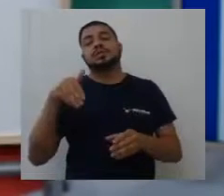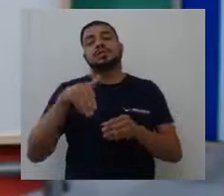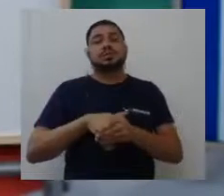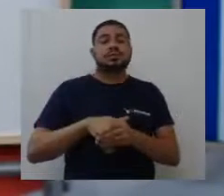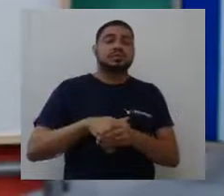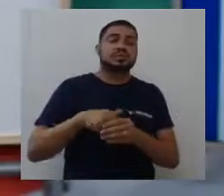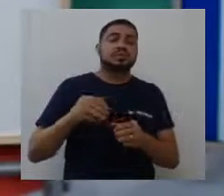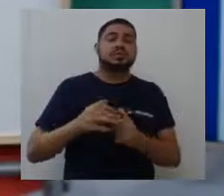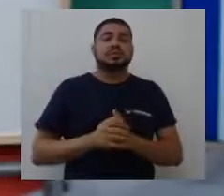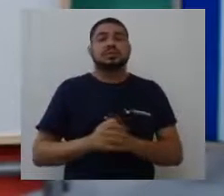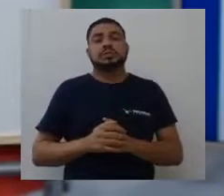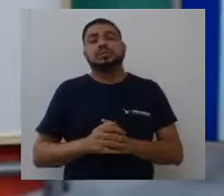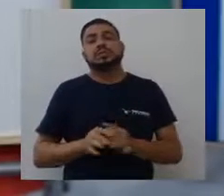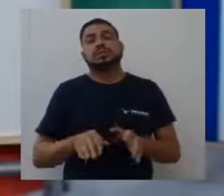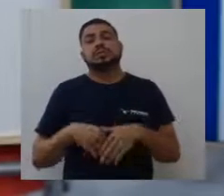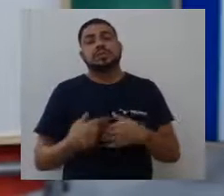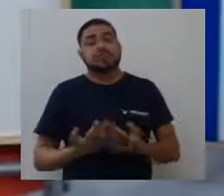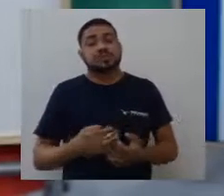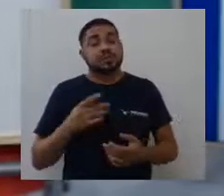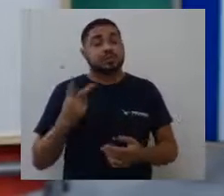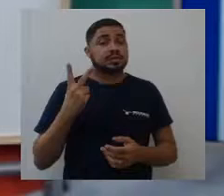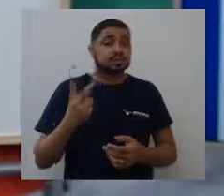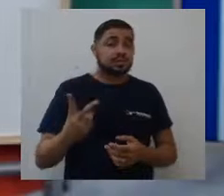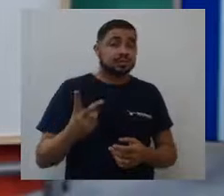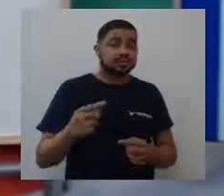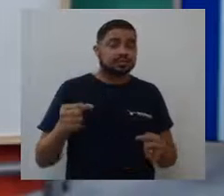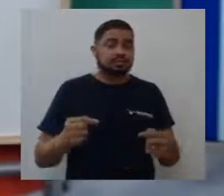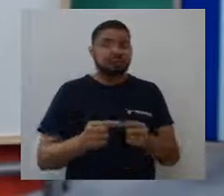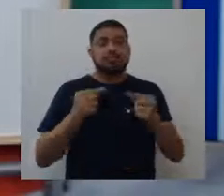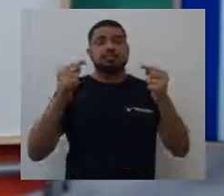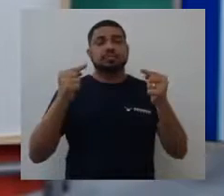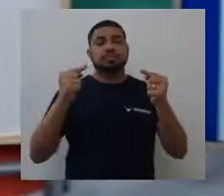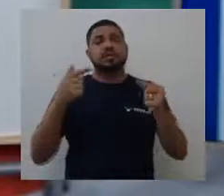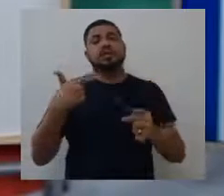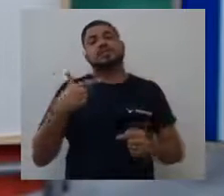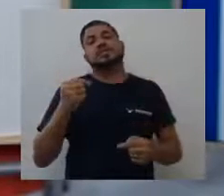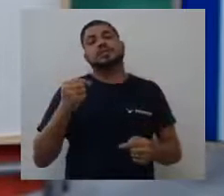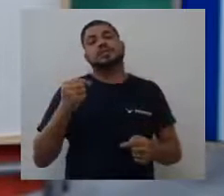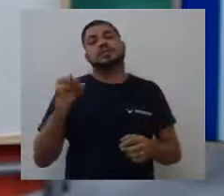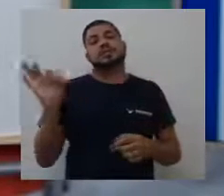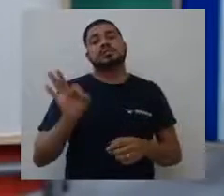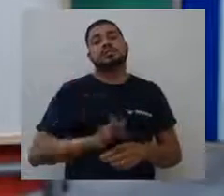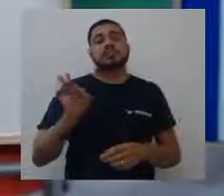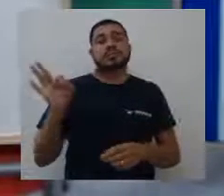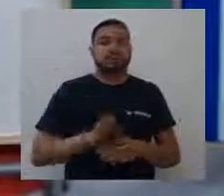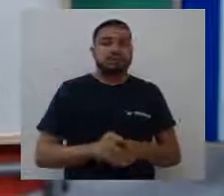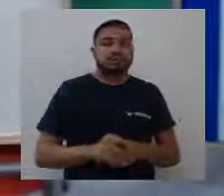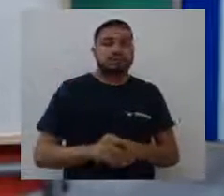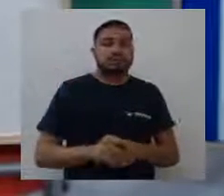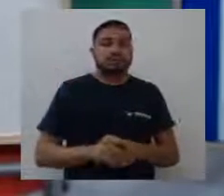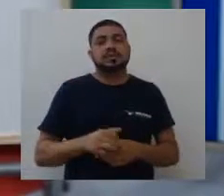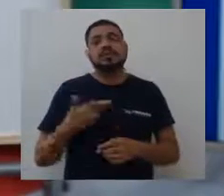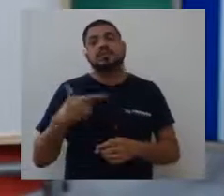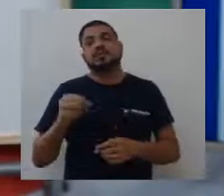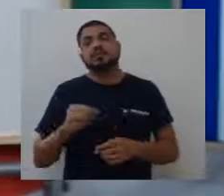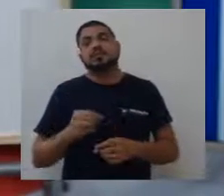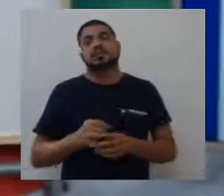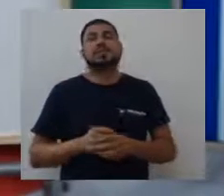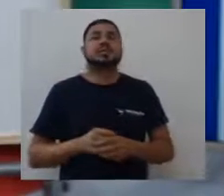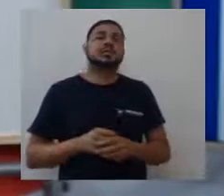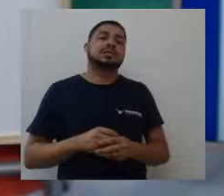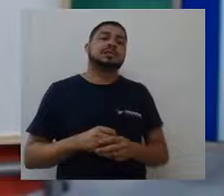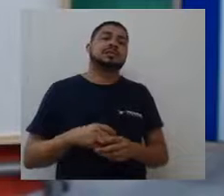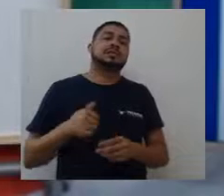o voto, 11. Então, esses dois aqui correspondem a 20%. Ou seja, 20 pessoas